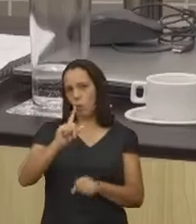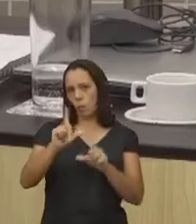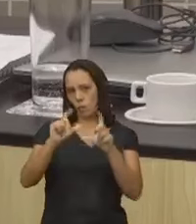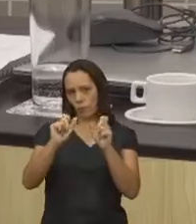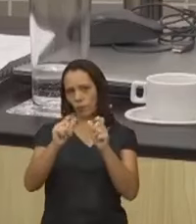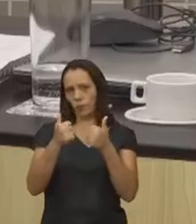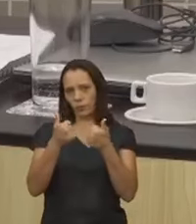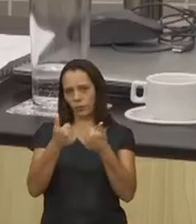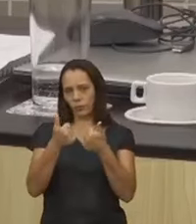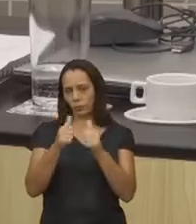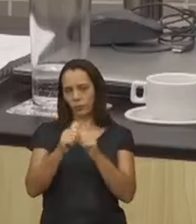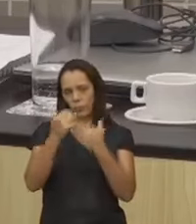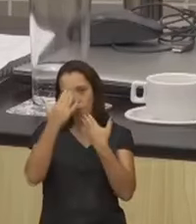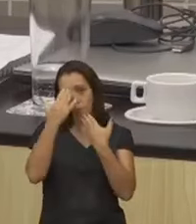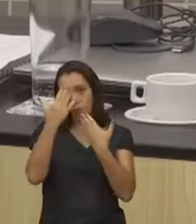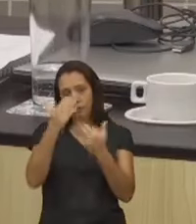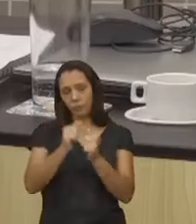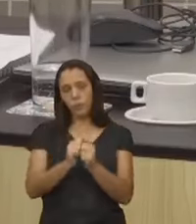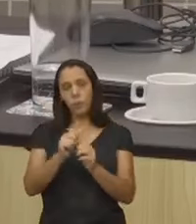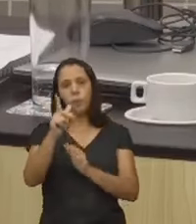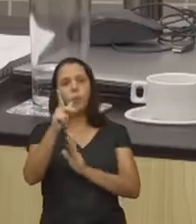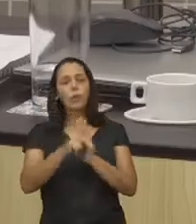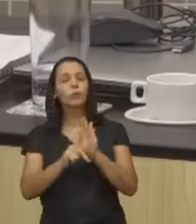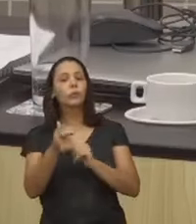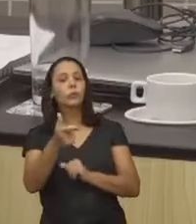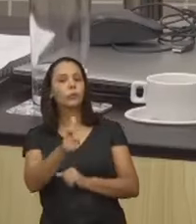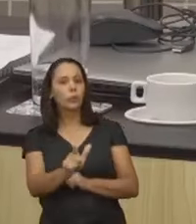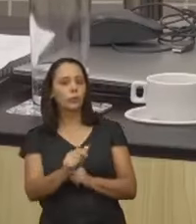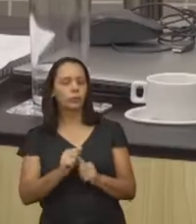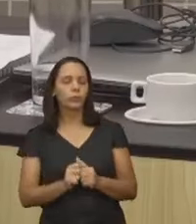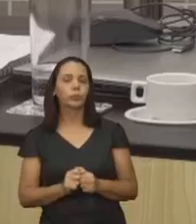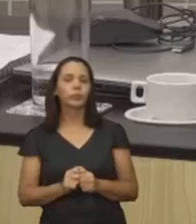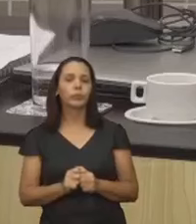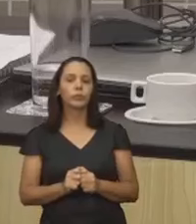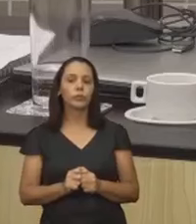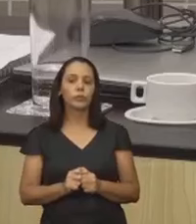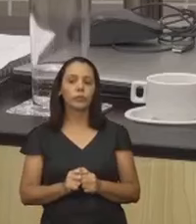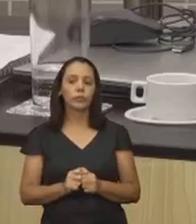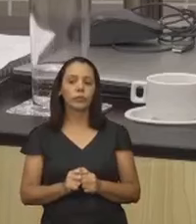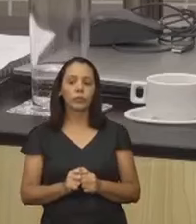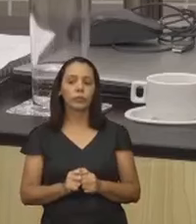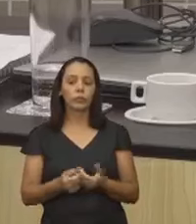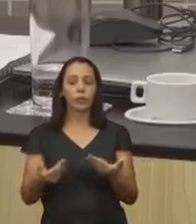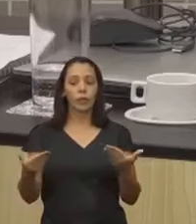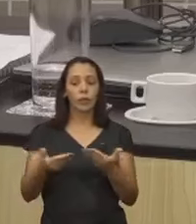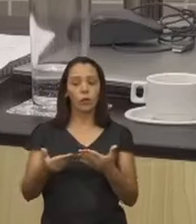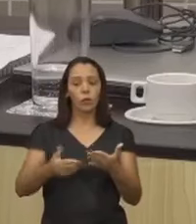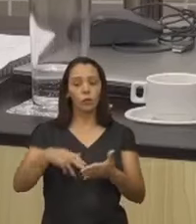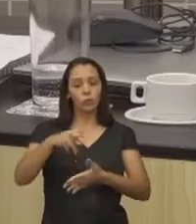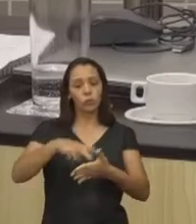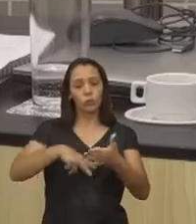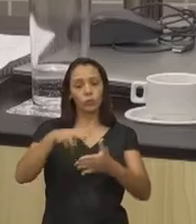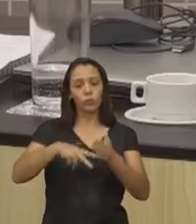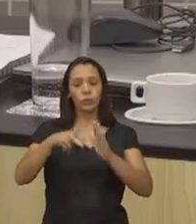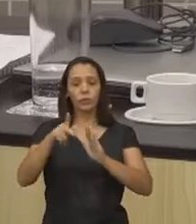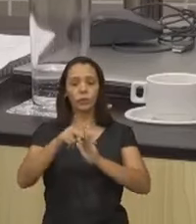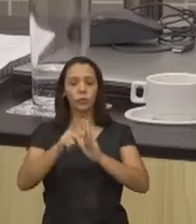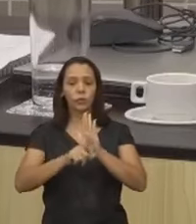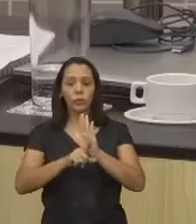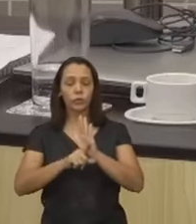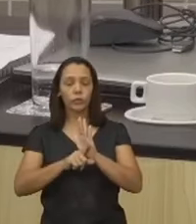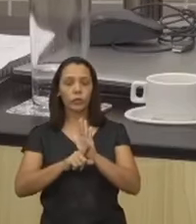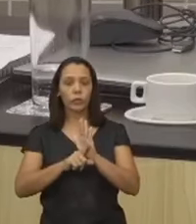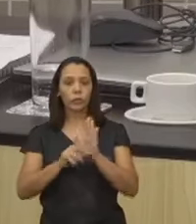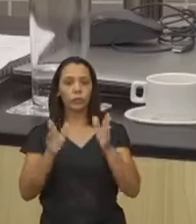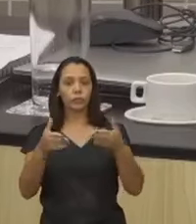Próximo projeto, conforme alteração, nós vamos então para o projeto do